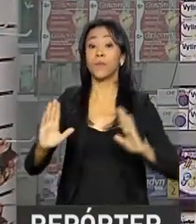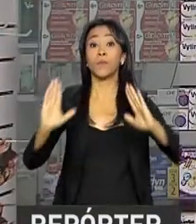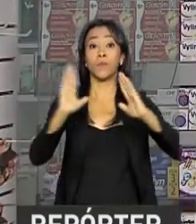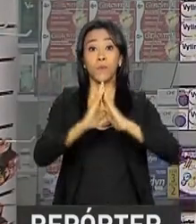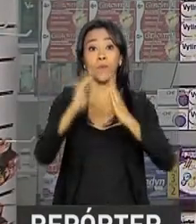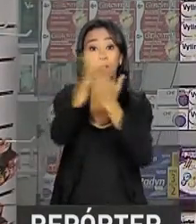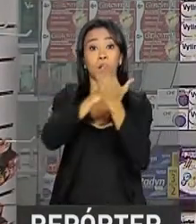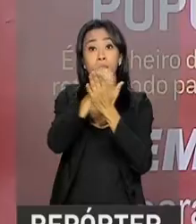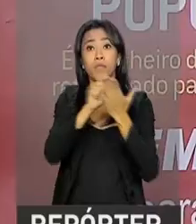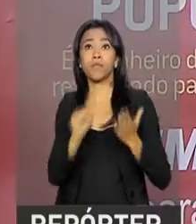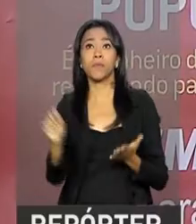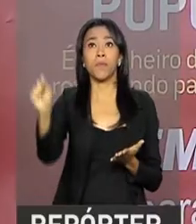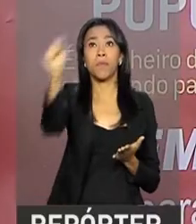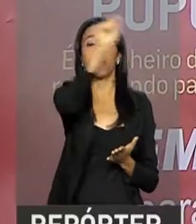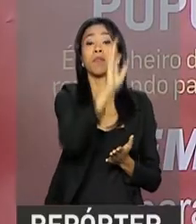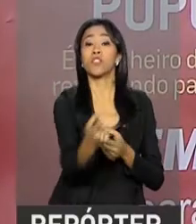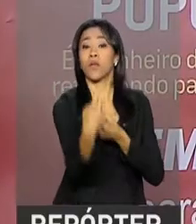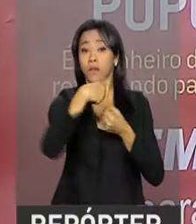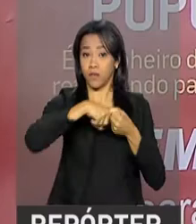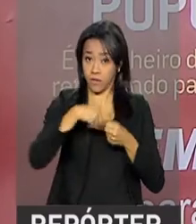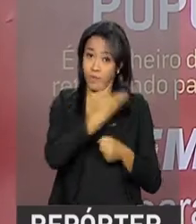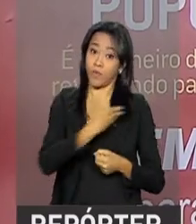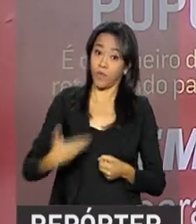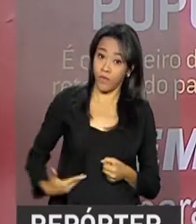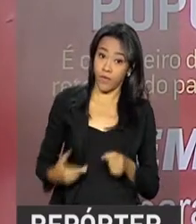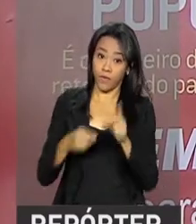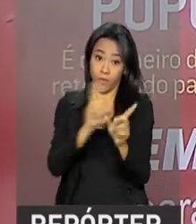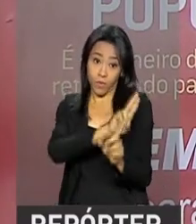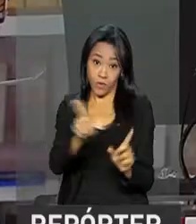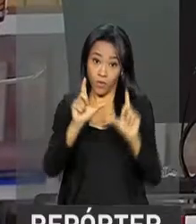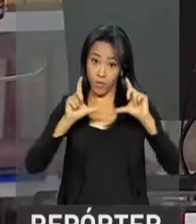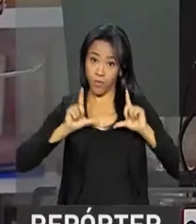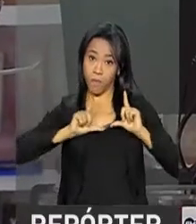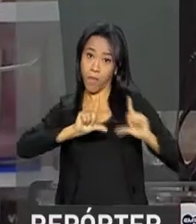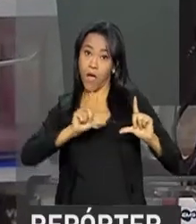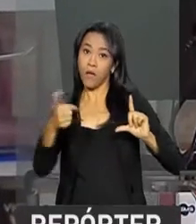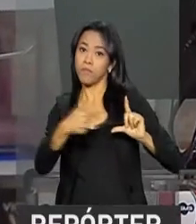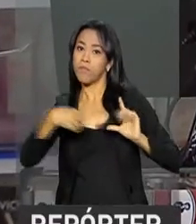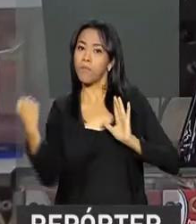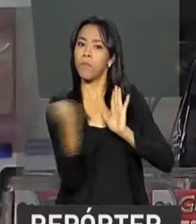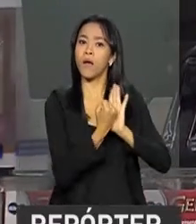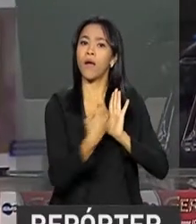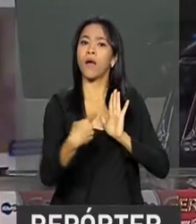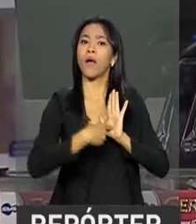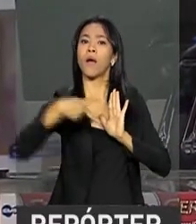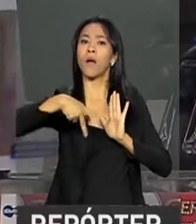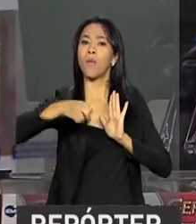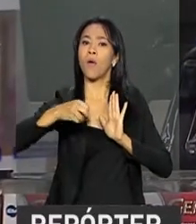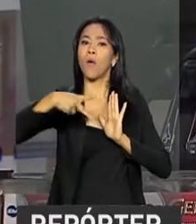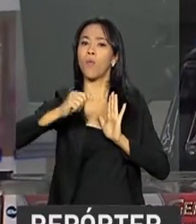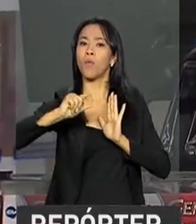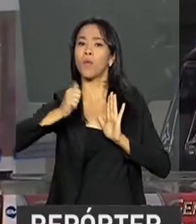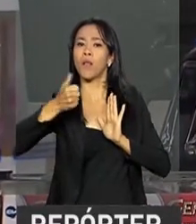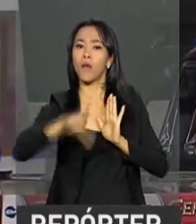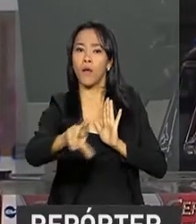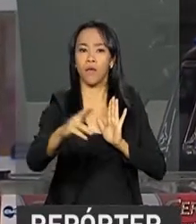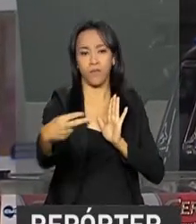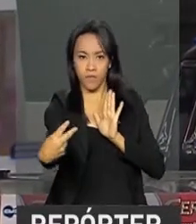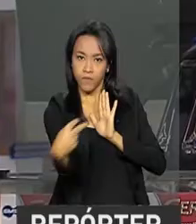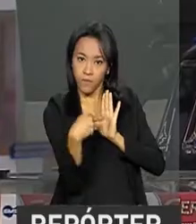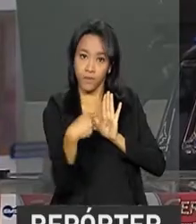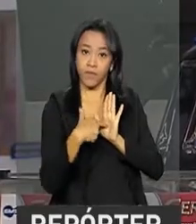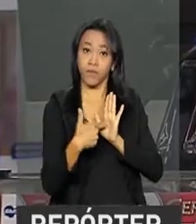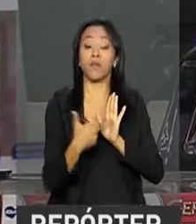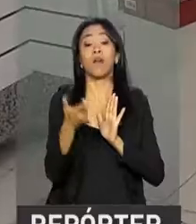na modalidade aqui tem farmácia popular já as unidades da rede própria do programa poderão ter o